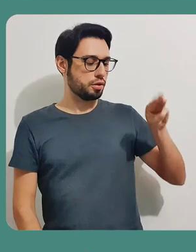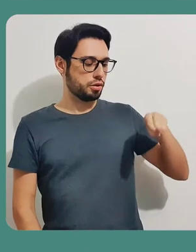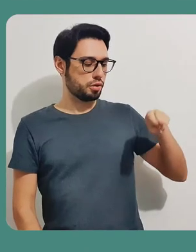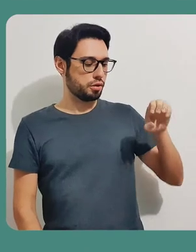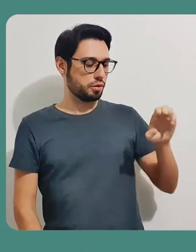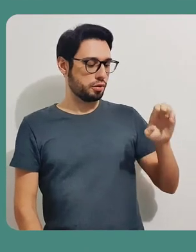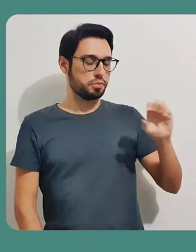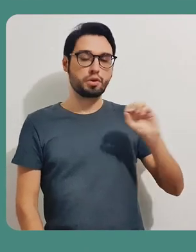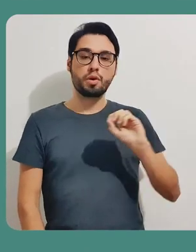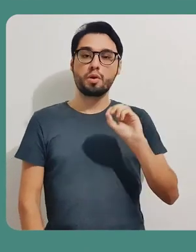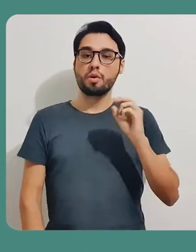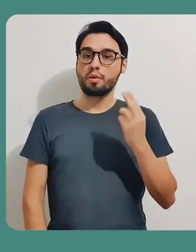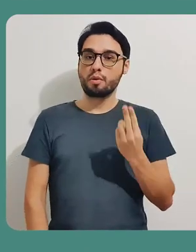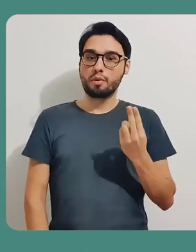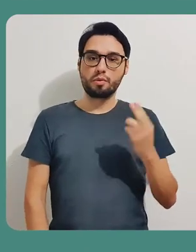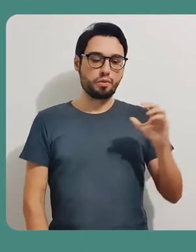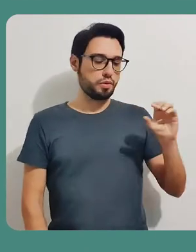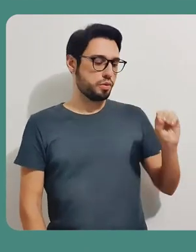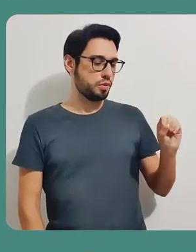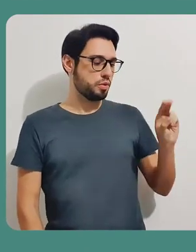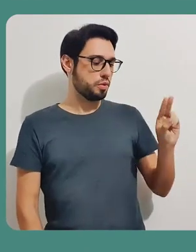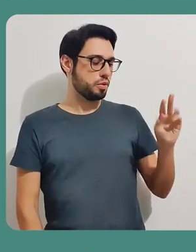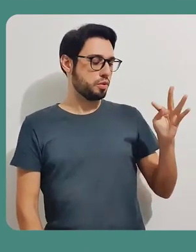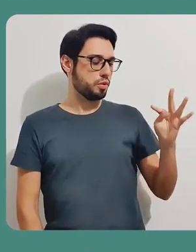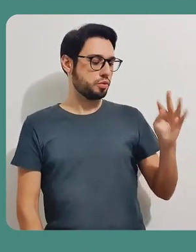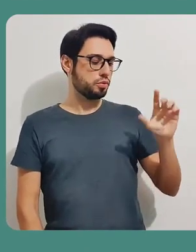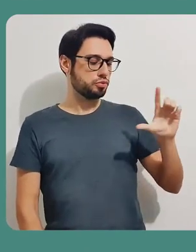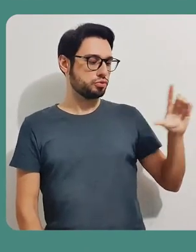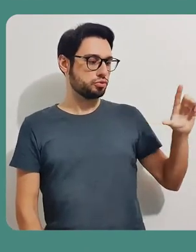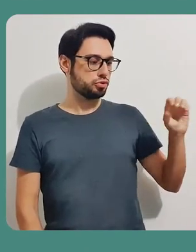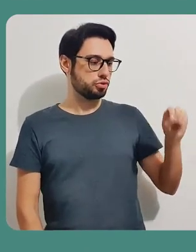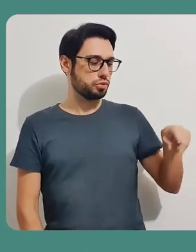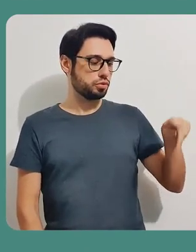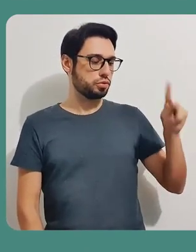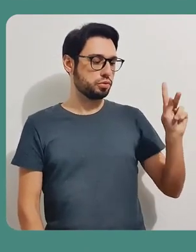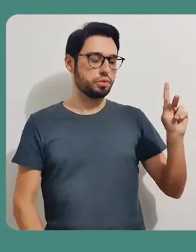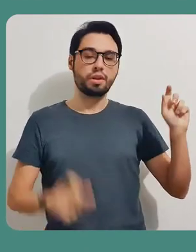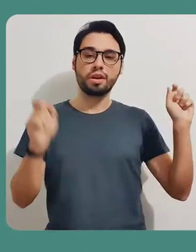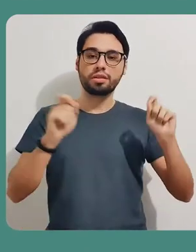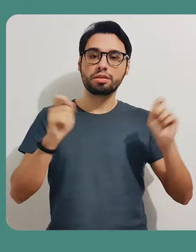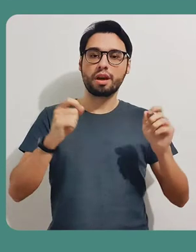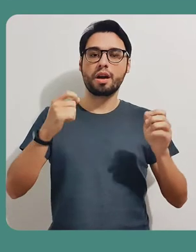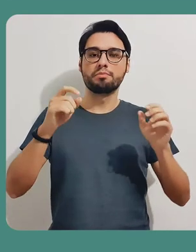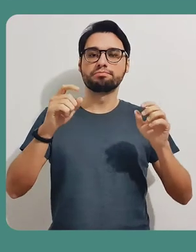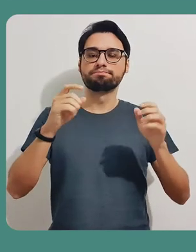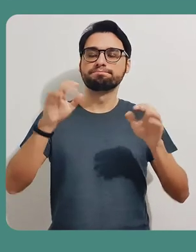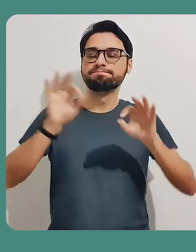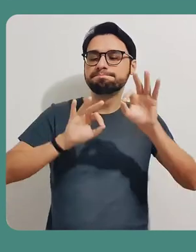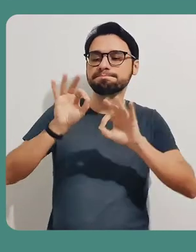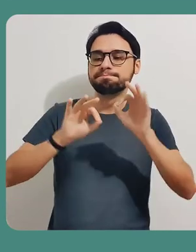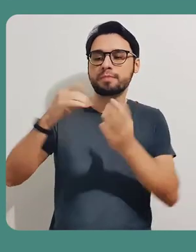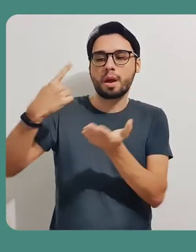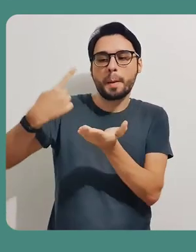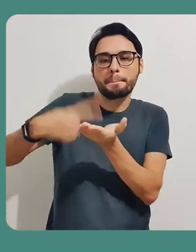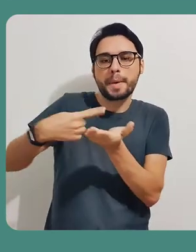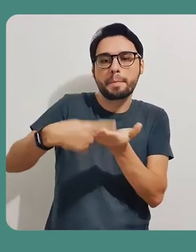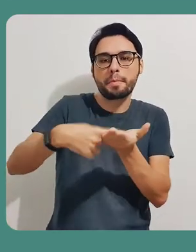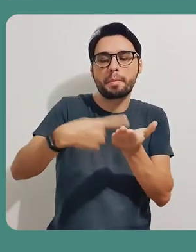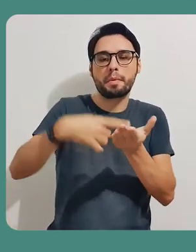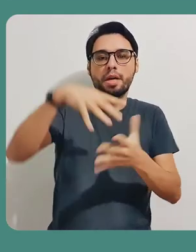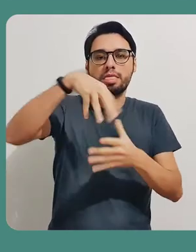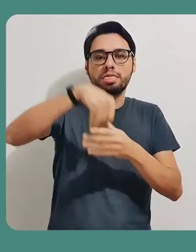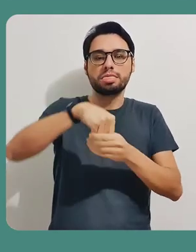faça download uma para o chrome e outra para o microsoft outlook isso pode te auxiliar na gestão dos agendamentos